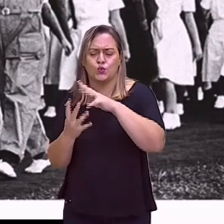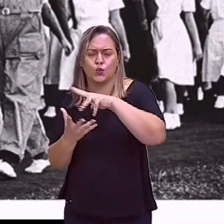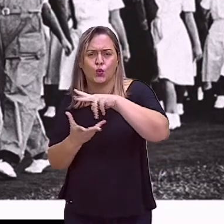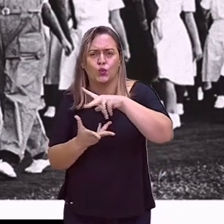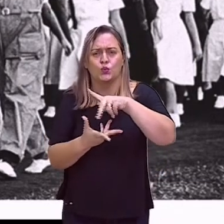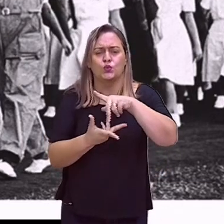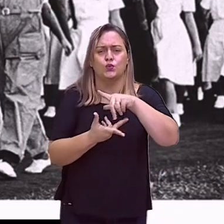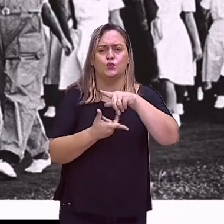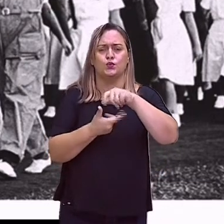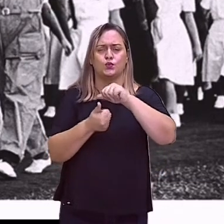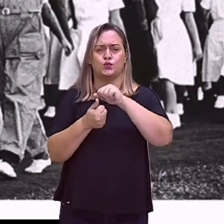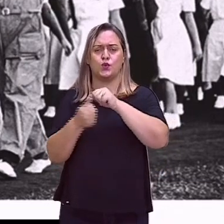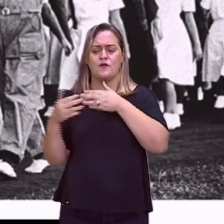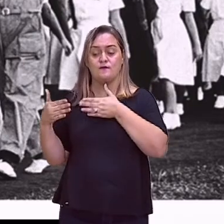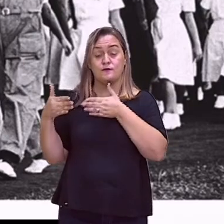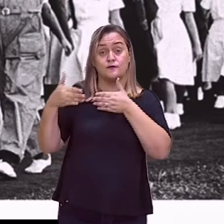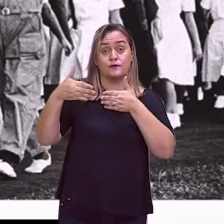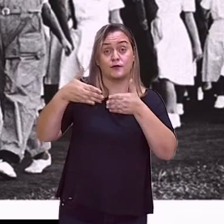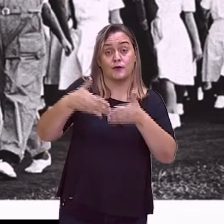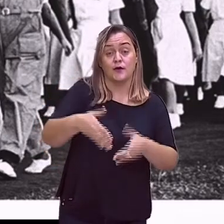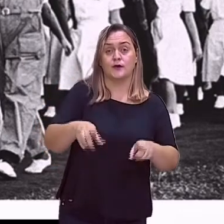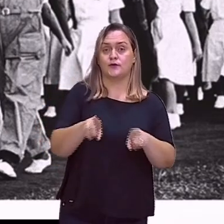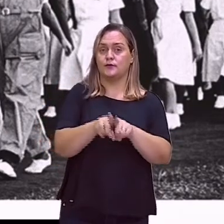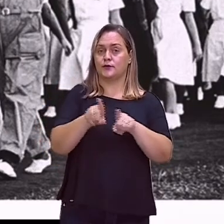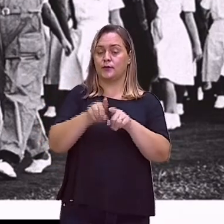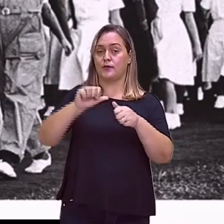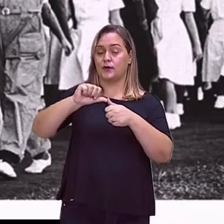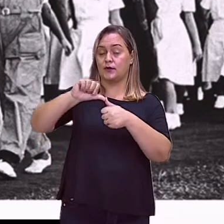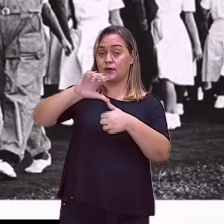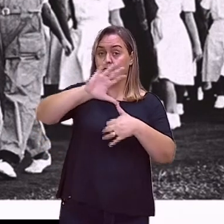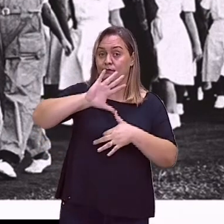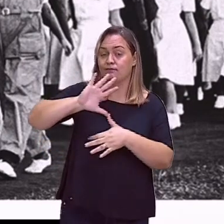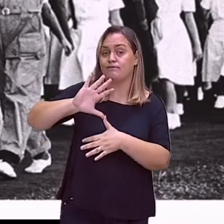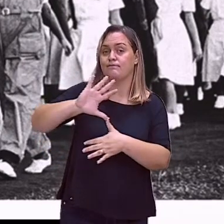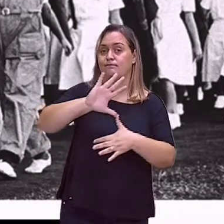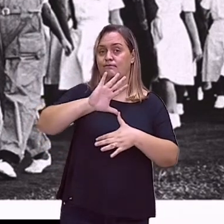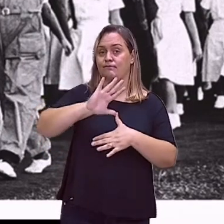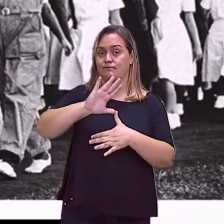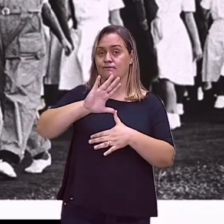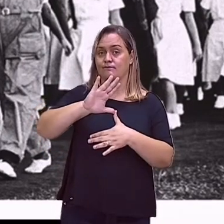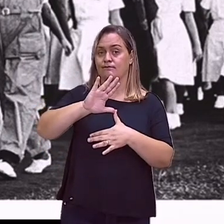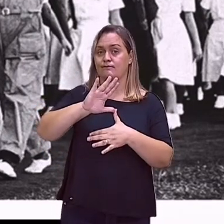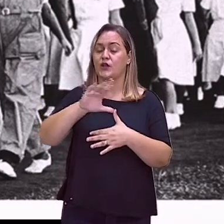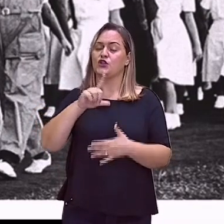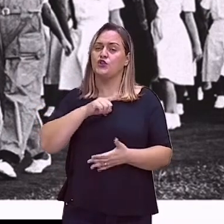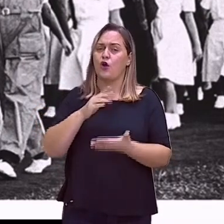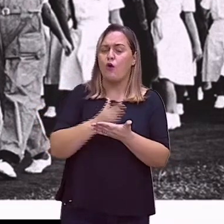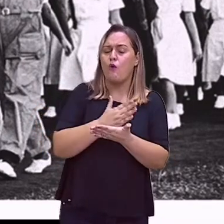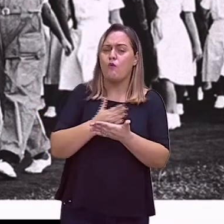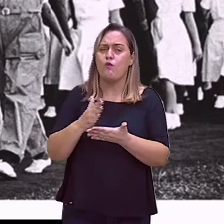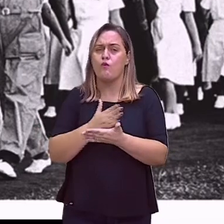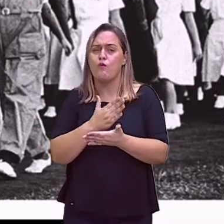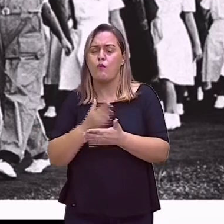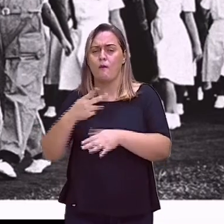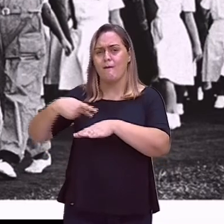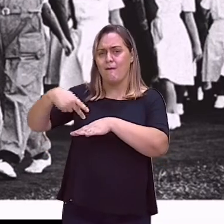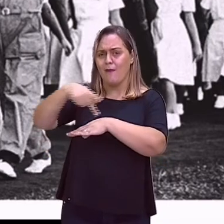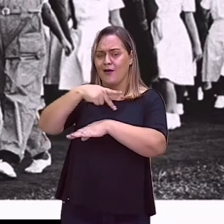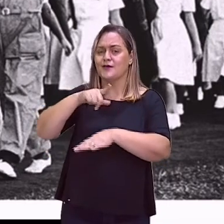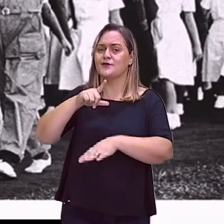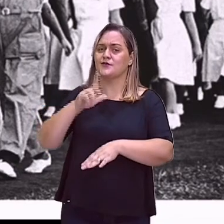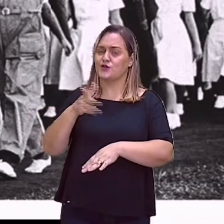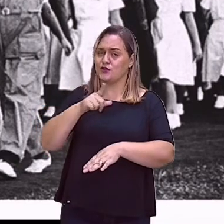chegando para a América, já tinha tomado o poder em algumas repúblicas no continente americano, saído